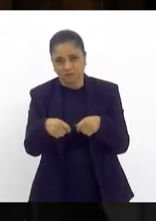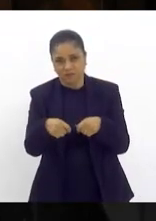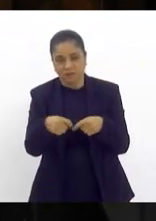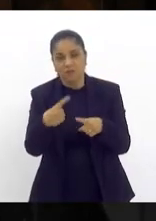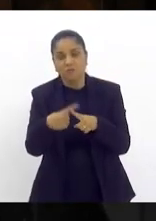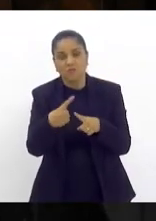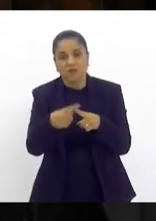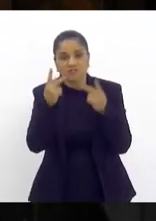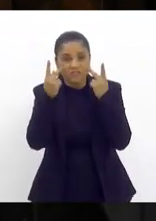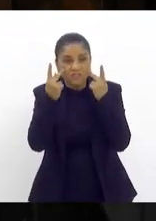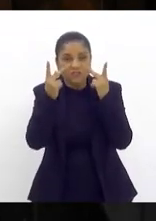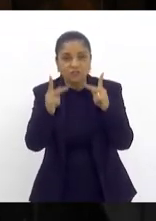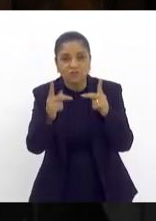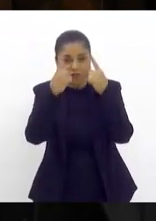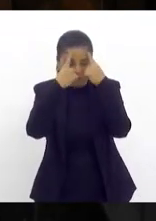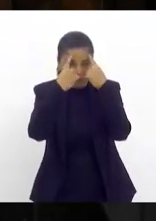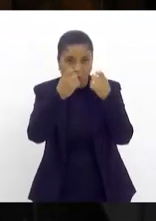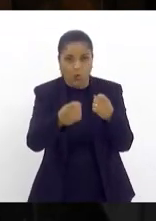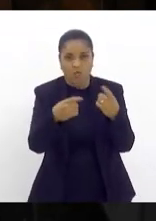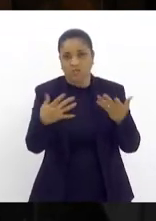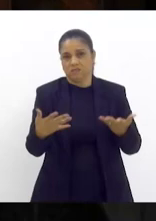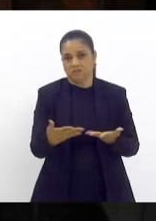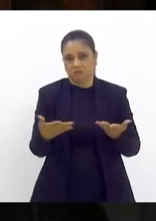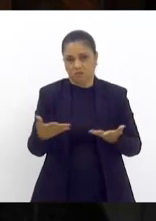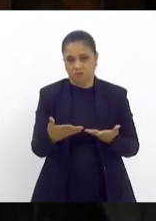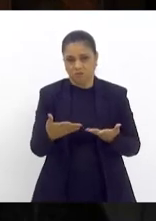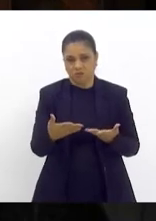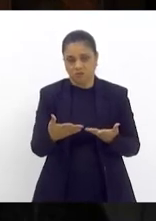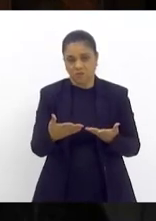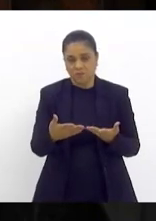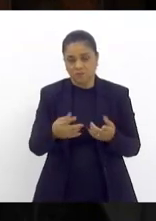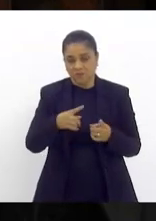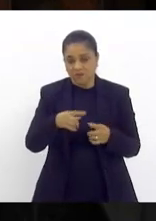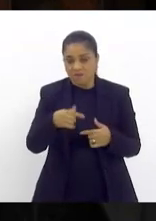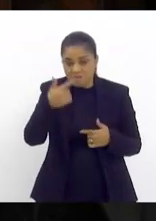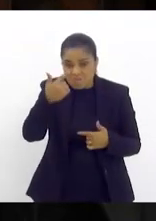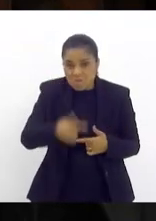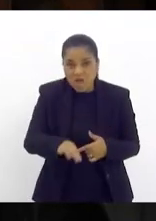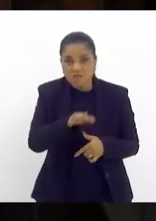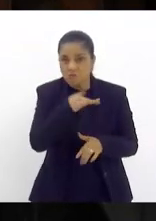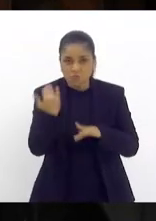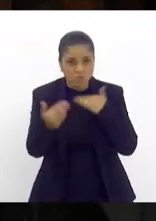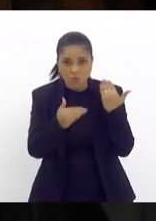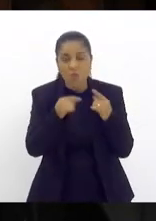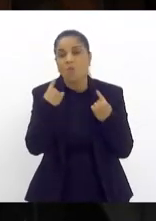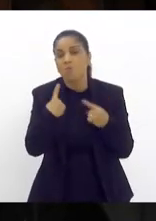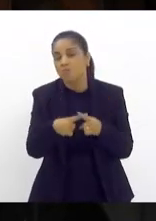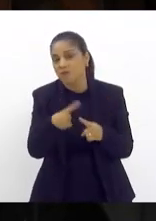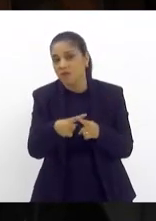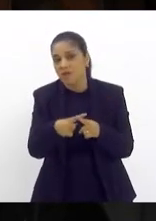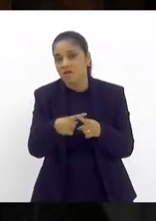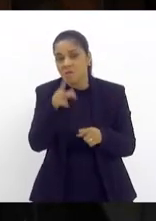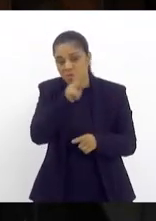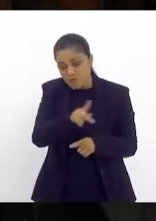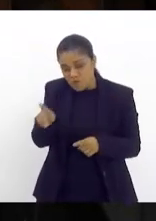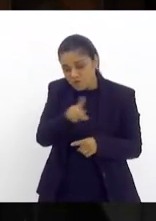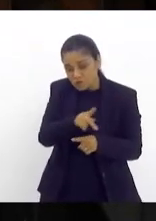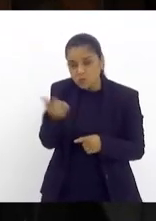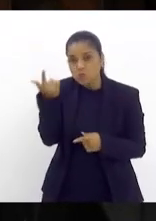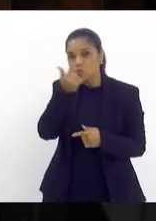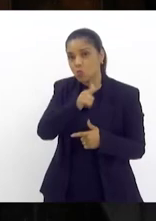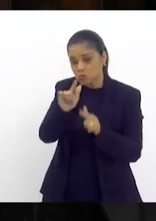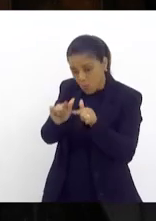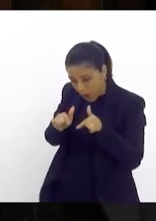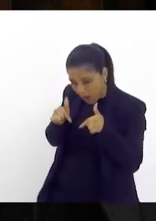praticadas. E talvez mais não tenham morrido por alguma ação de professores que devem ter conseguido isolar